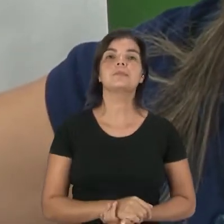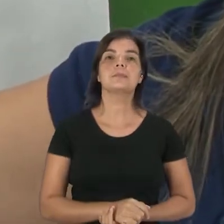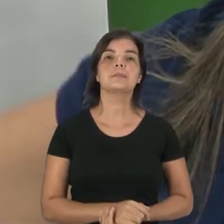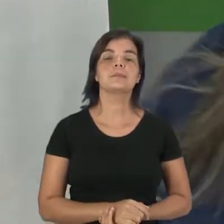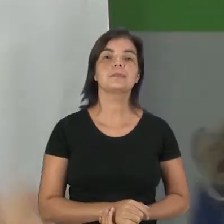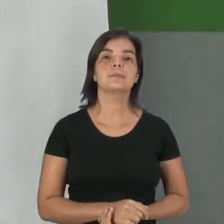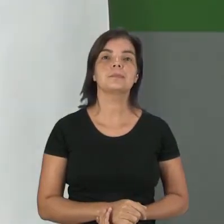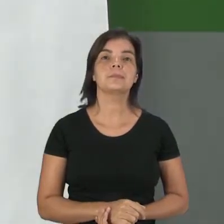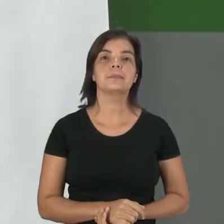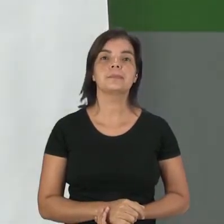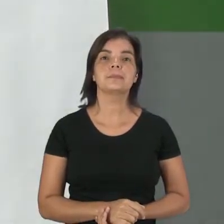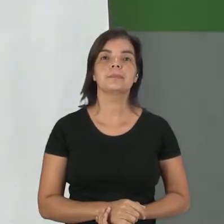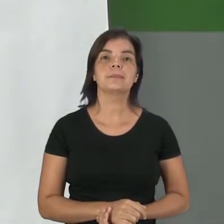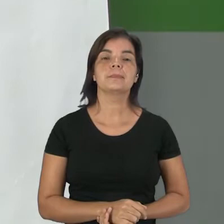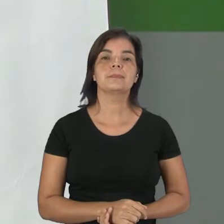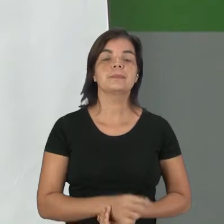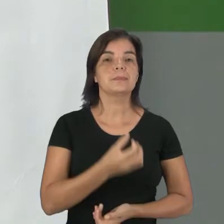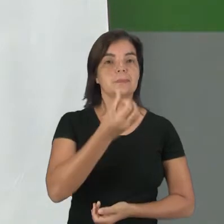temos